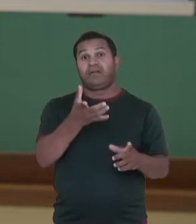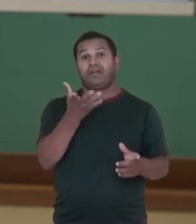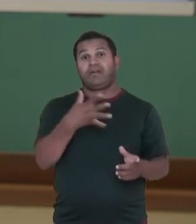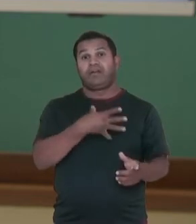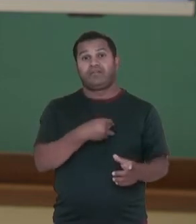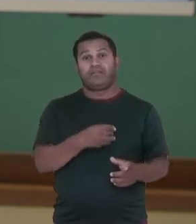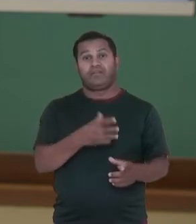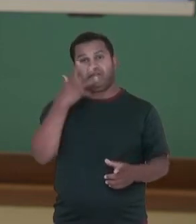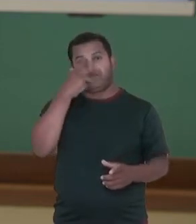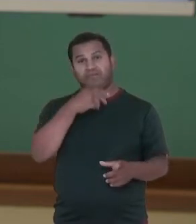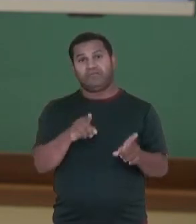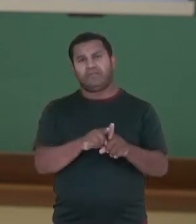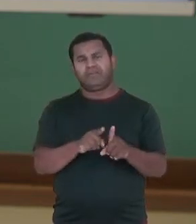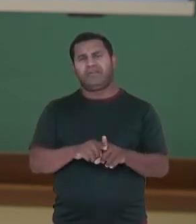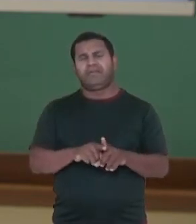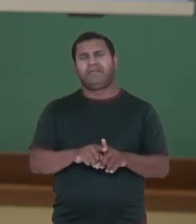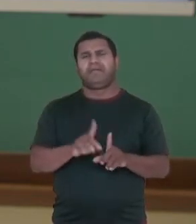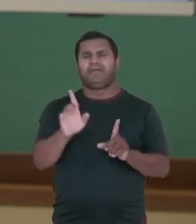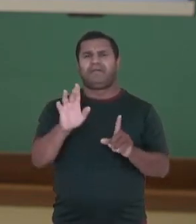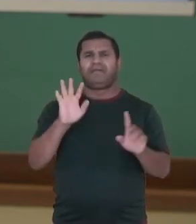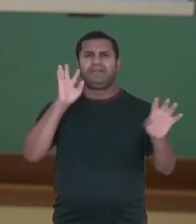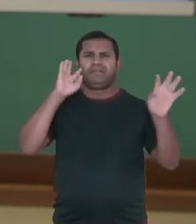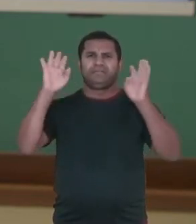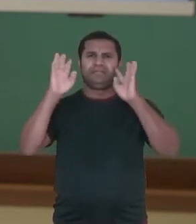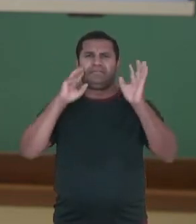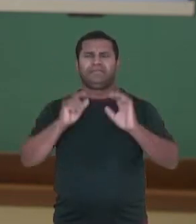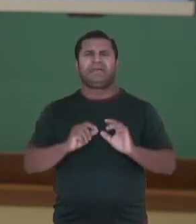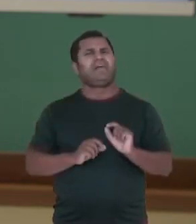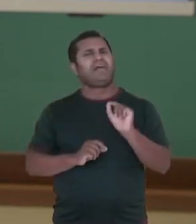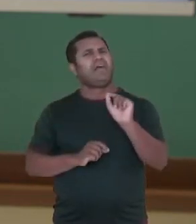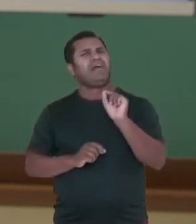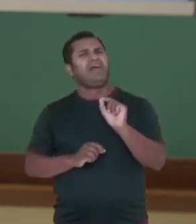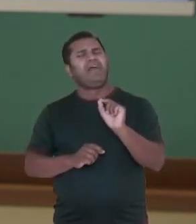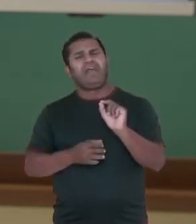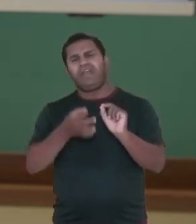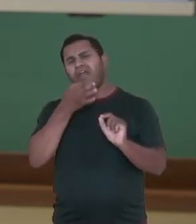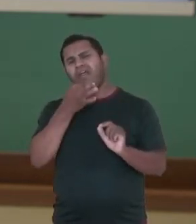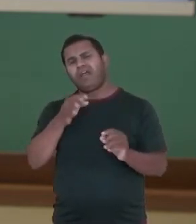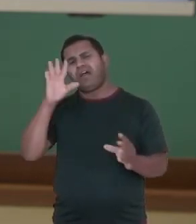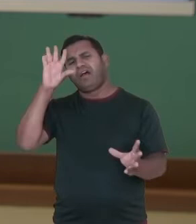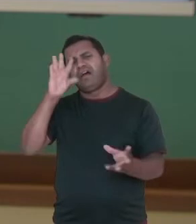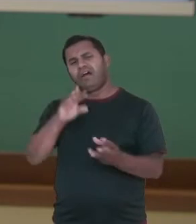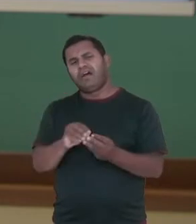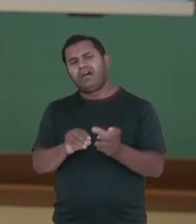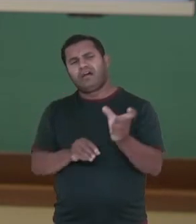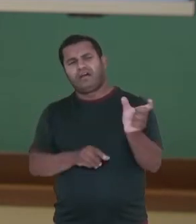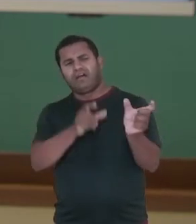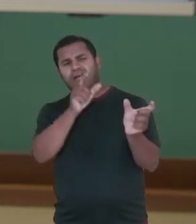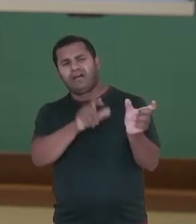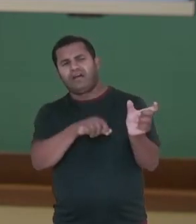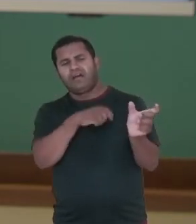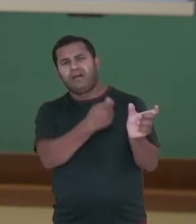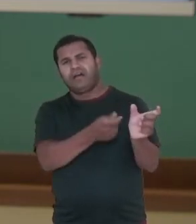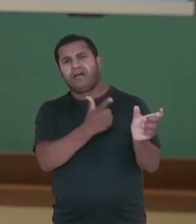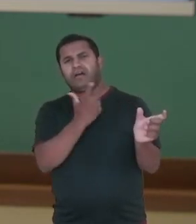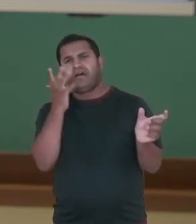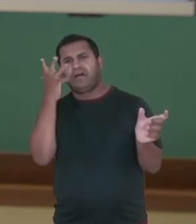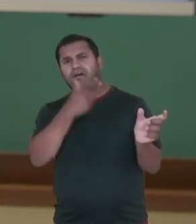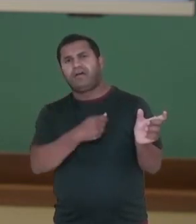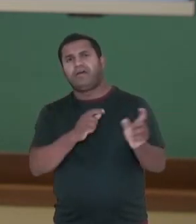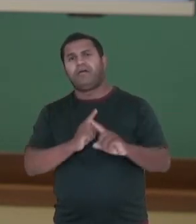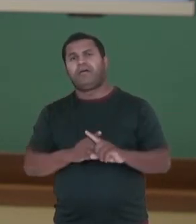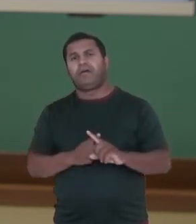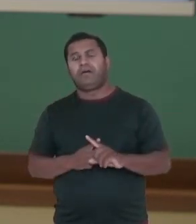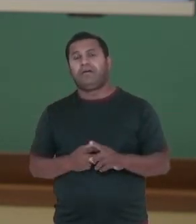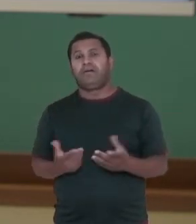né? Do pai, da mãe, quem achava que era bonito? Né? Então, era uma eugenia positiva. E a negativa